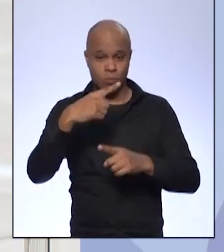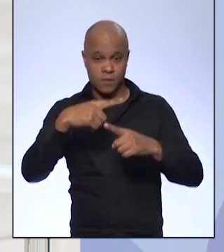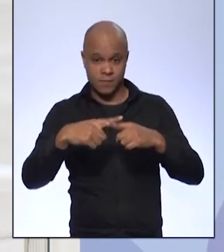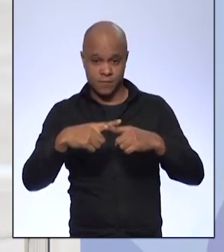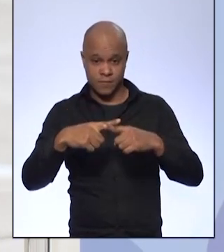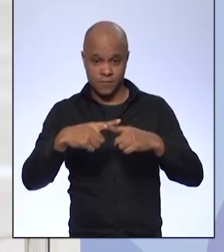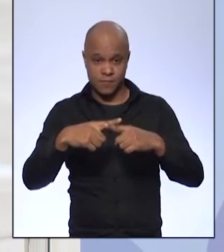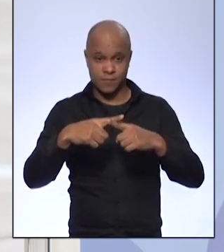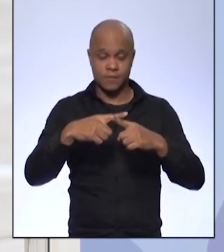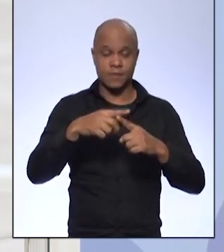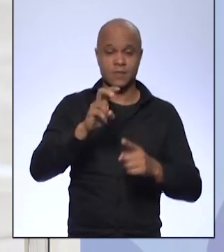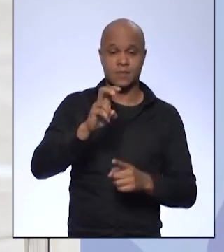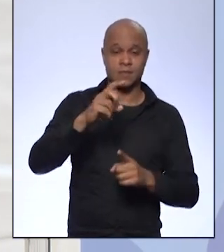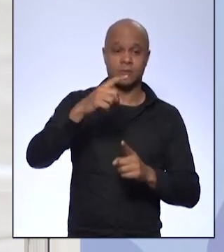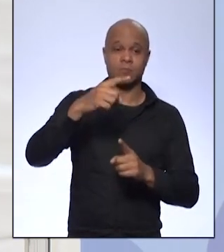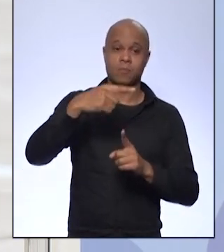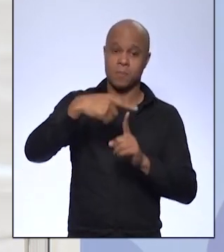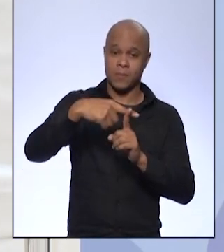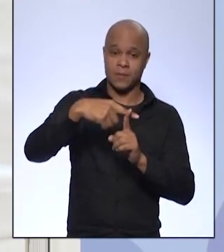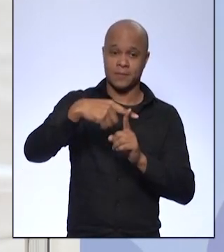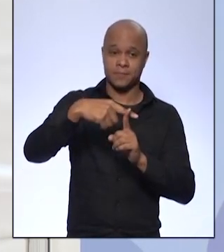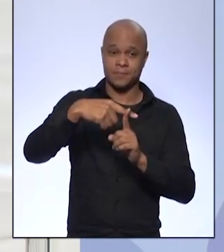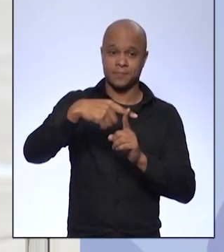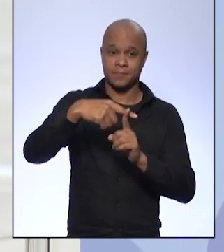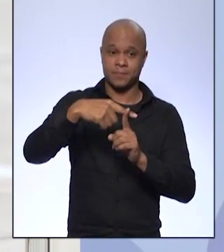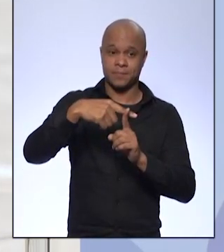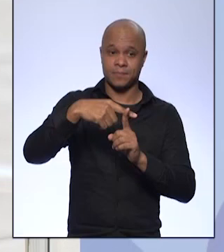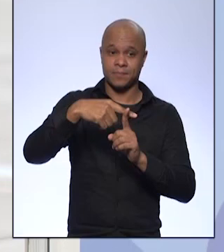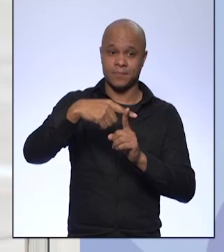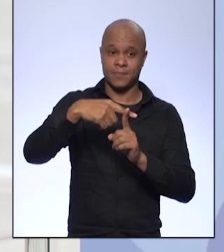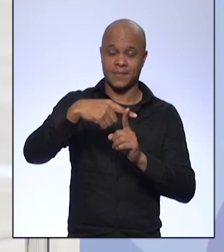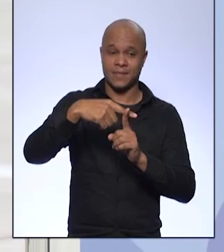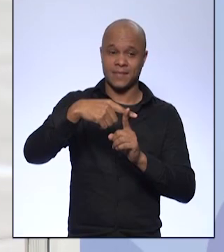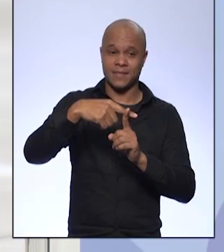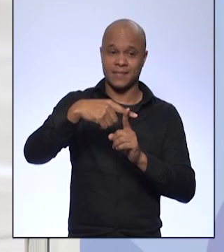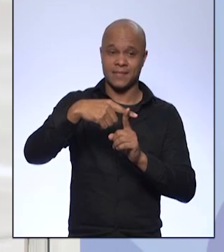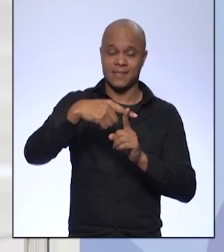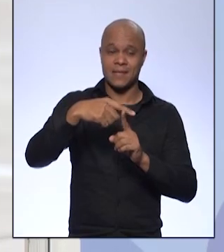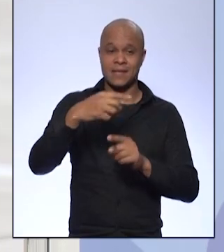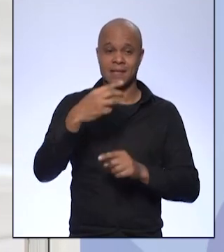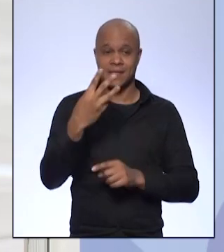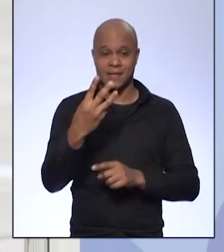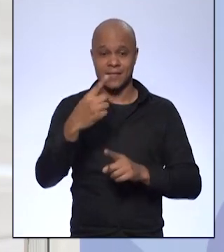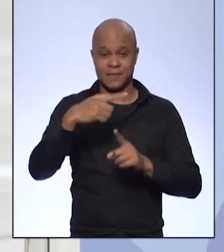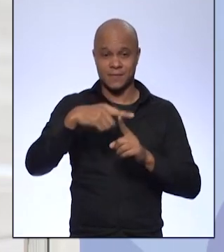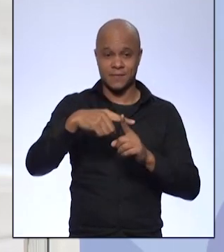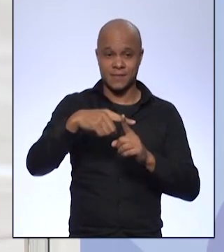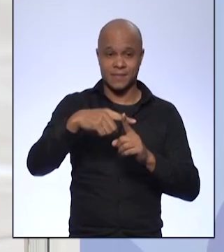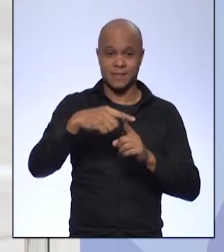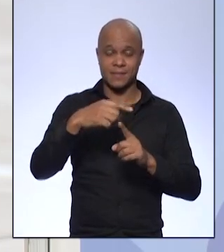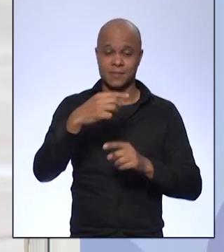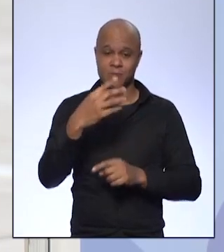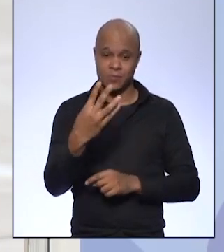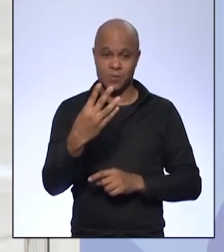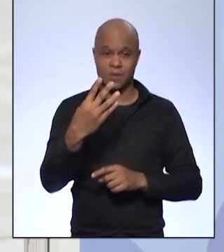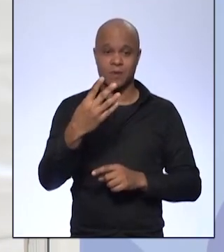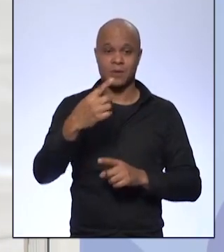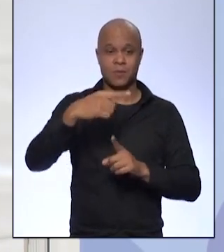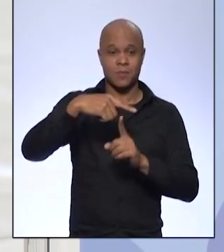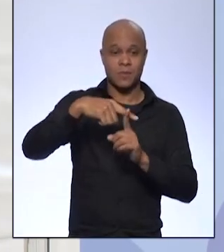2 vezes 5, mais, agora vamos pensar no 3. 3 vezes